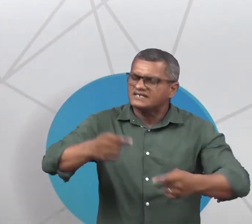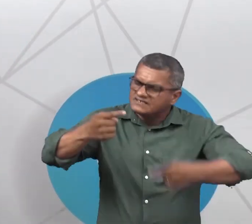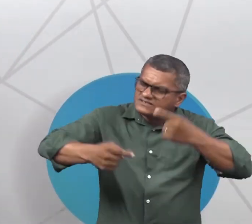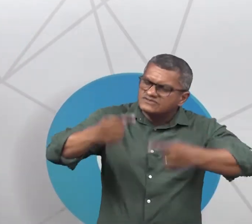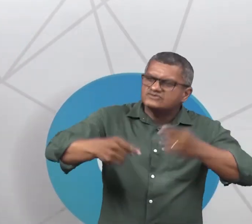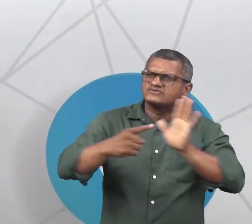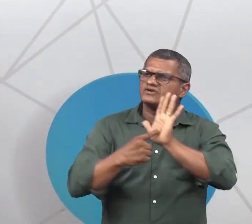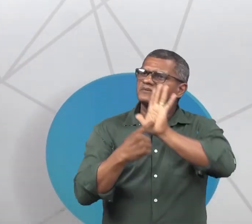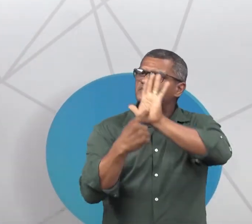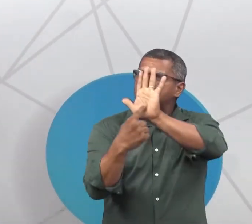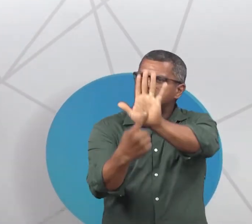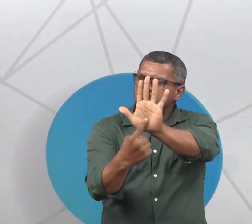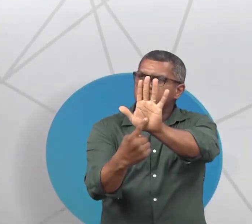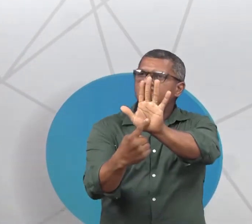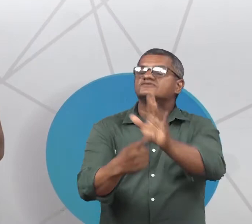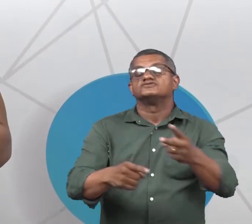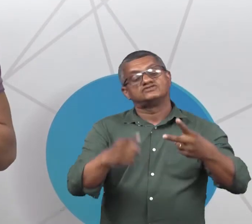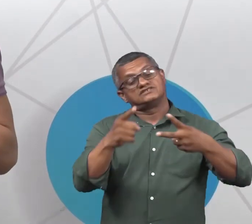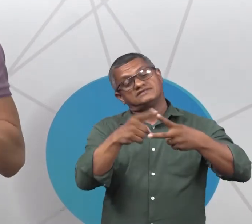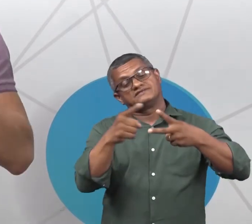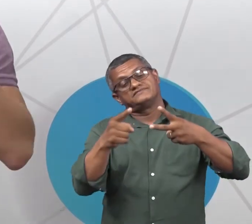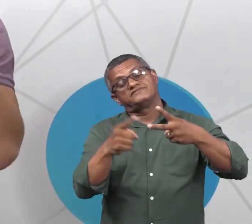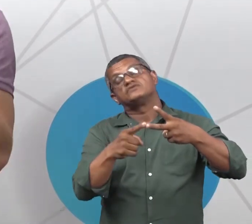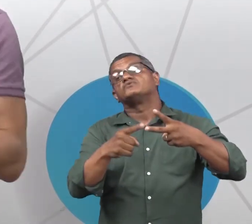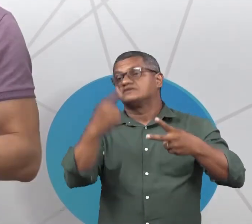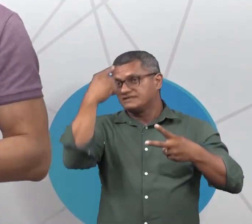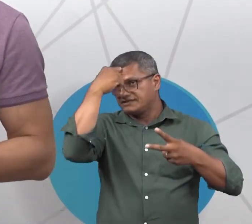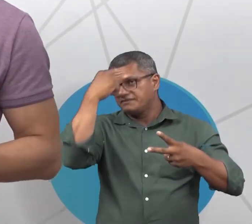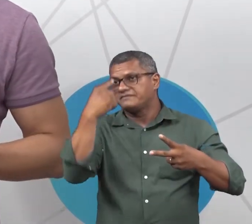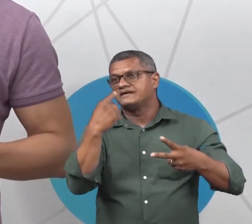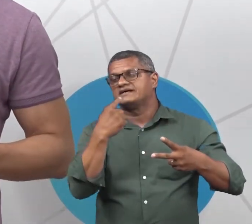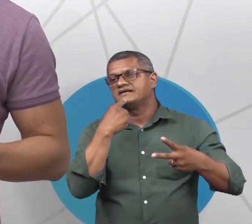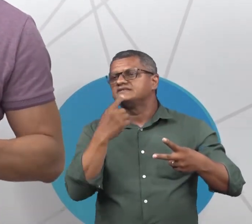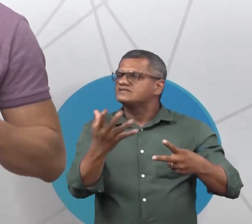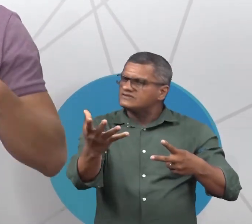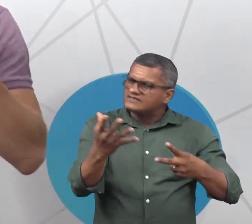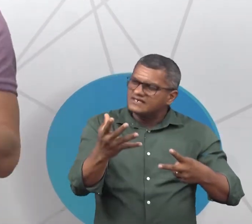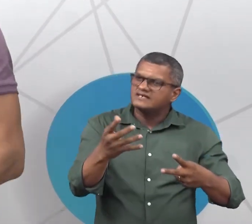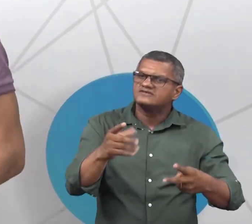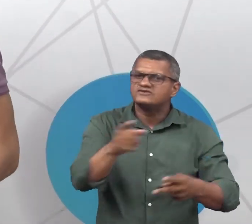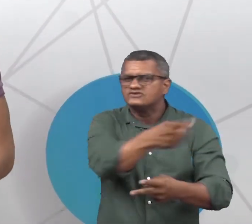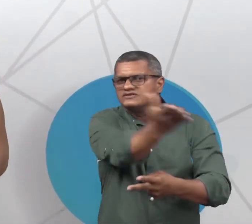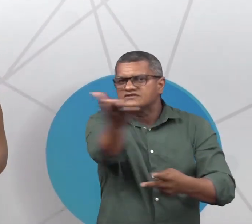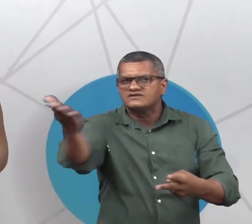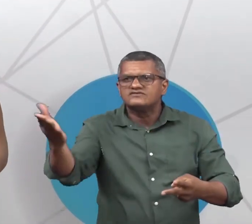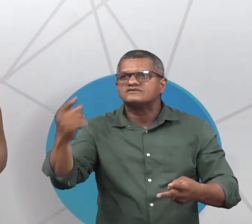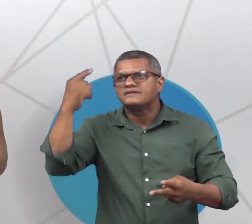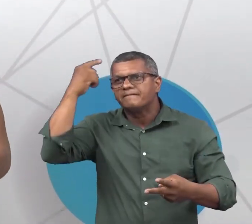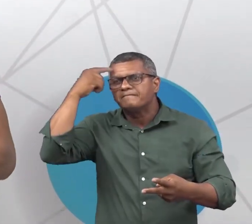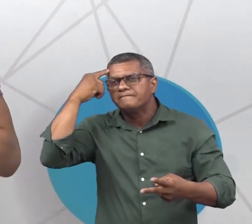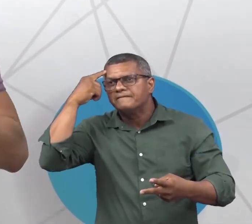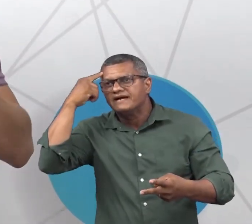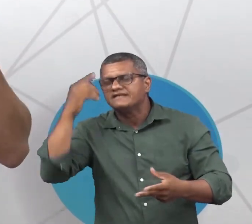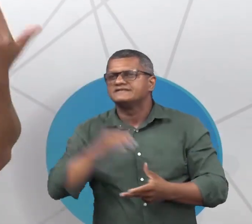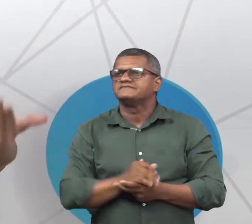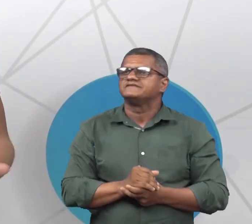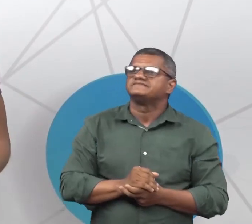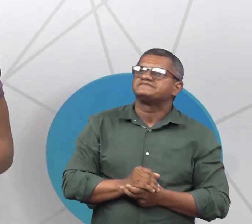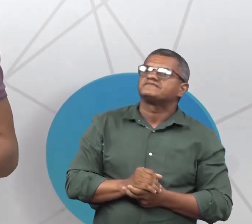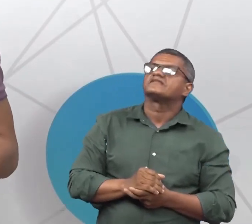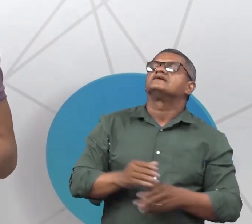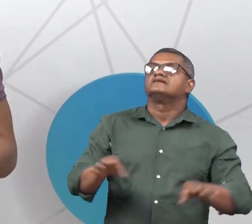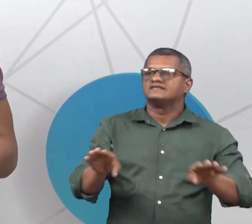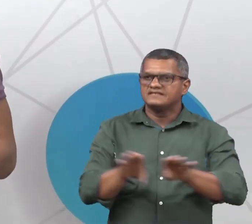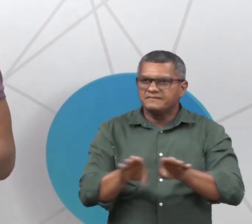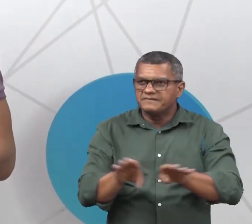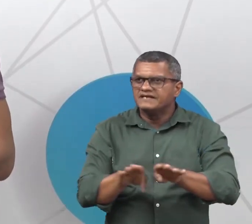discussão. Eu vou mostrar para vocês duas imagens que eu quero que vocês reflitam a respeito das mesmas e elas